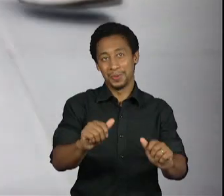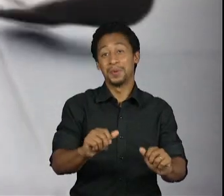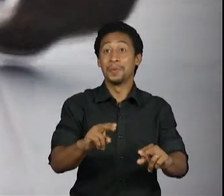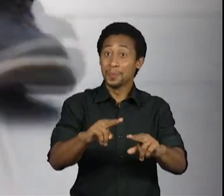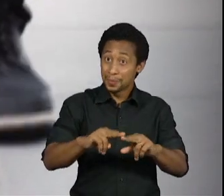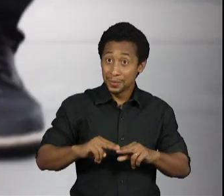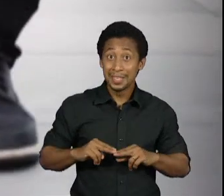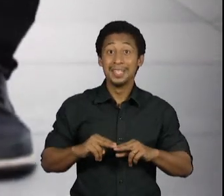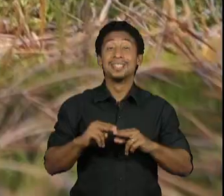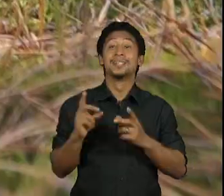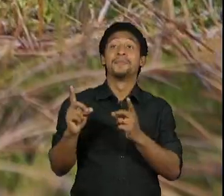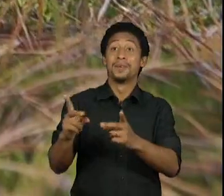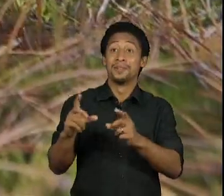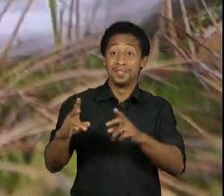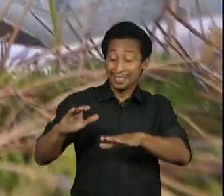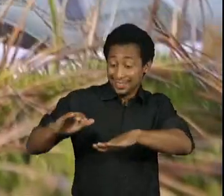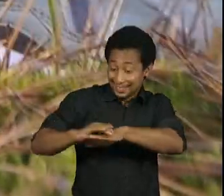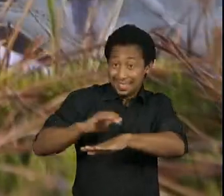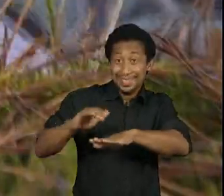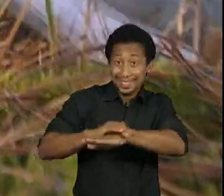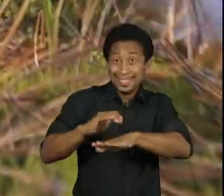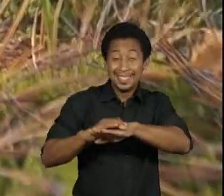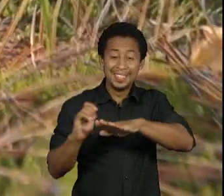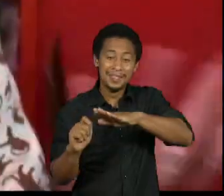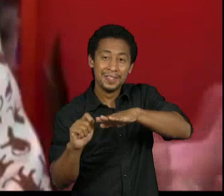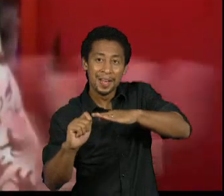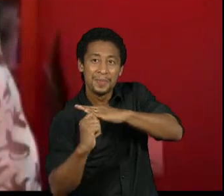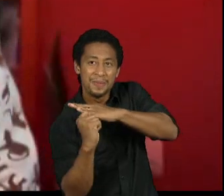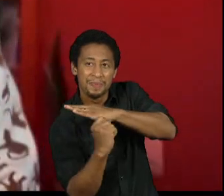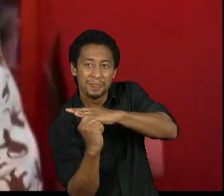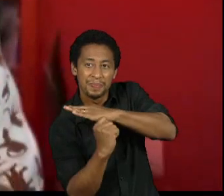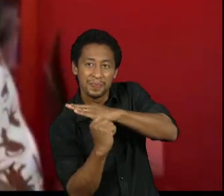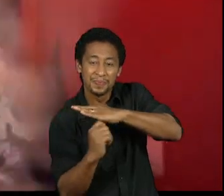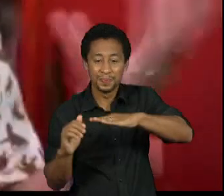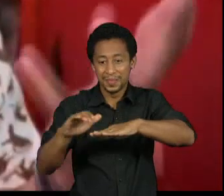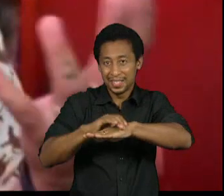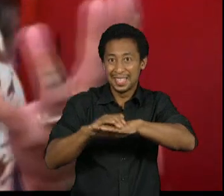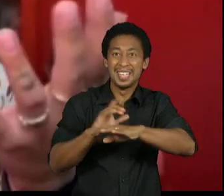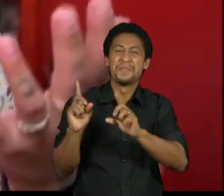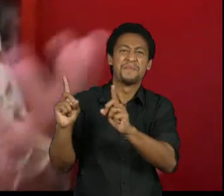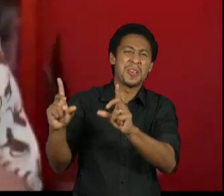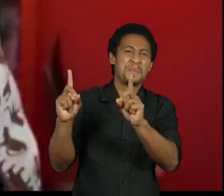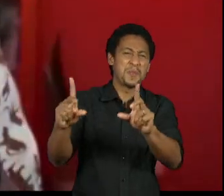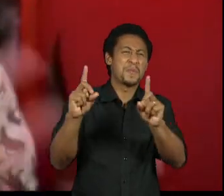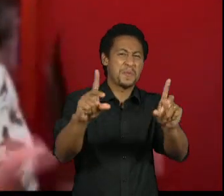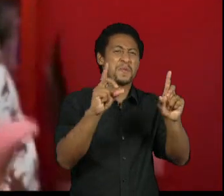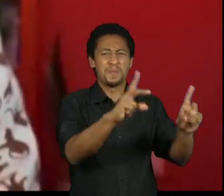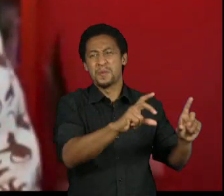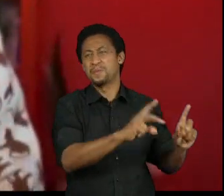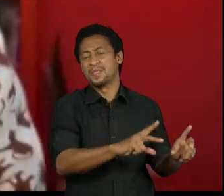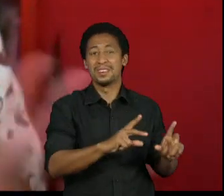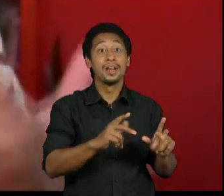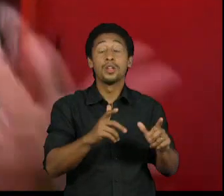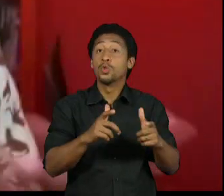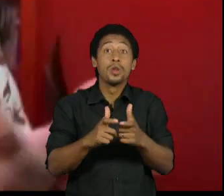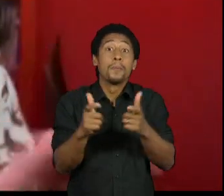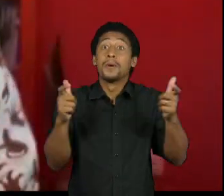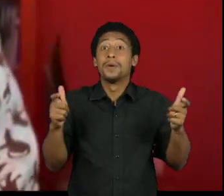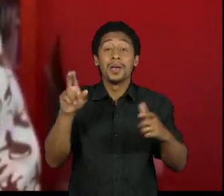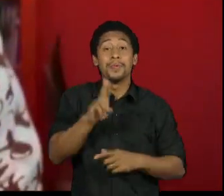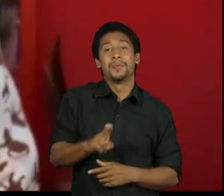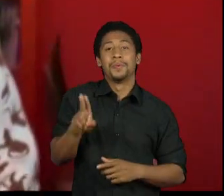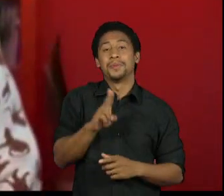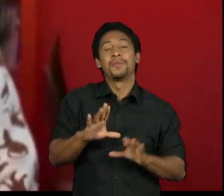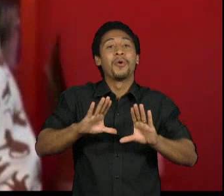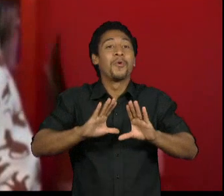crescimento enorme do uso de tênis, né? Tipo, a gente tá usando cada vez mais tênis em todo tipo de ocasião, porque isso é muito mais confortável, muito